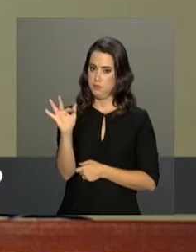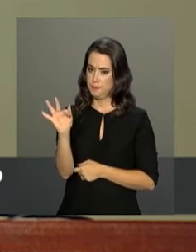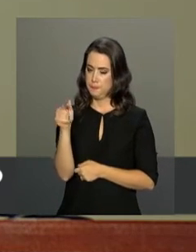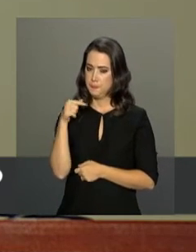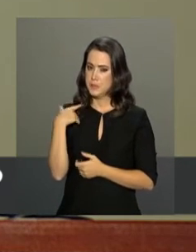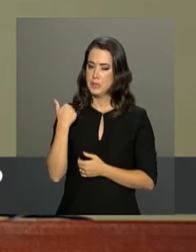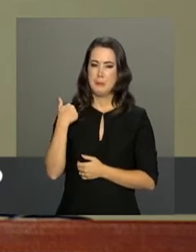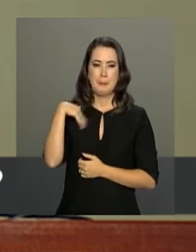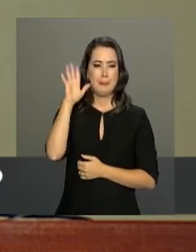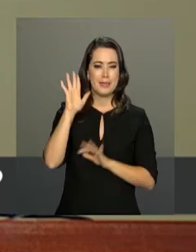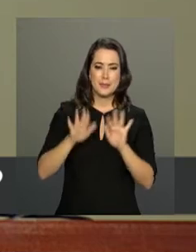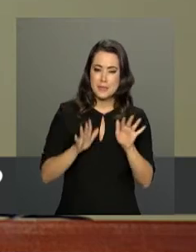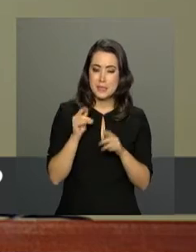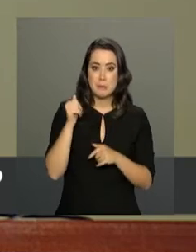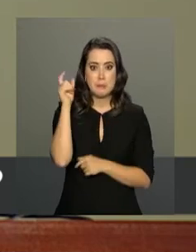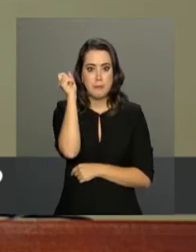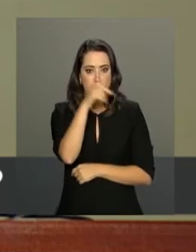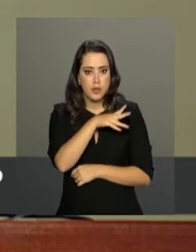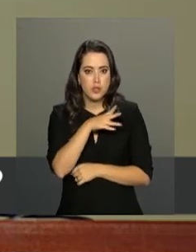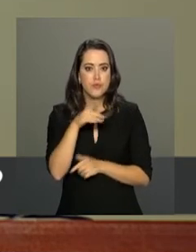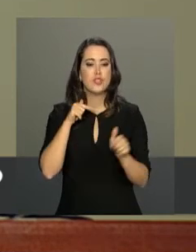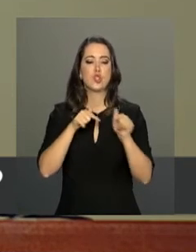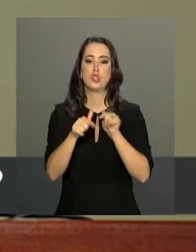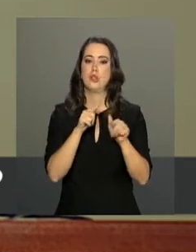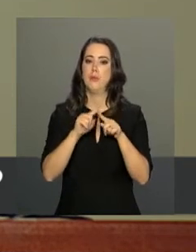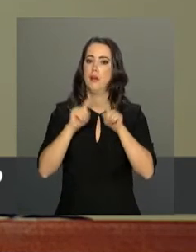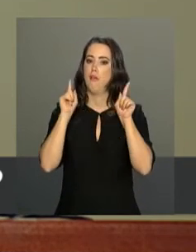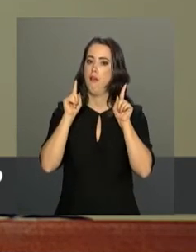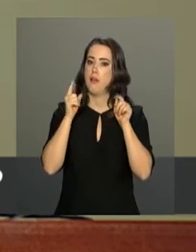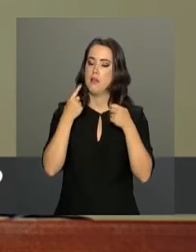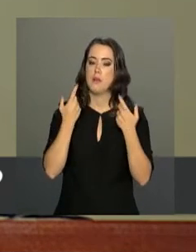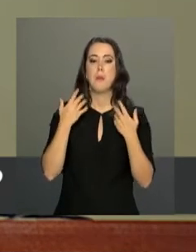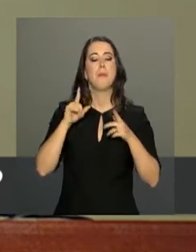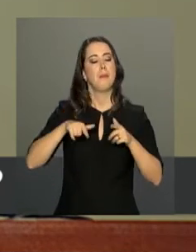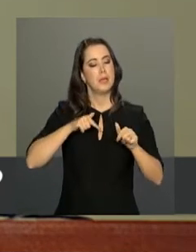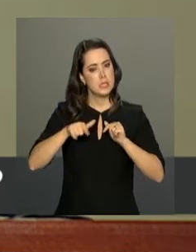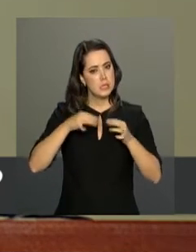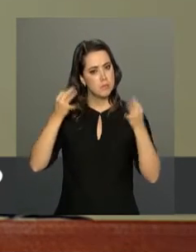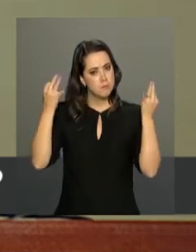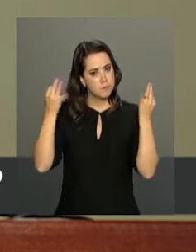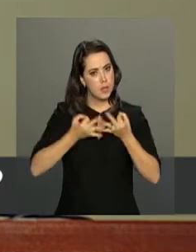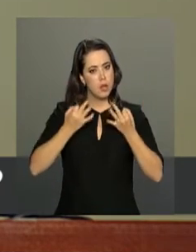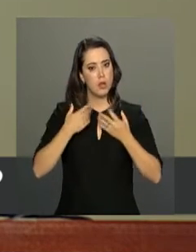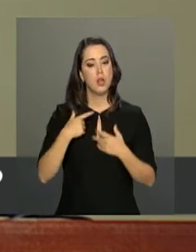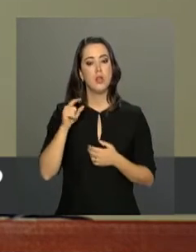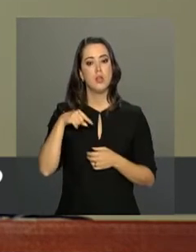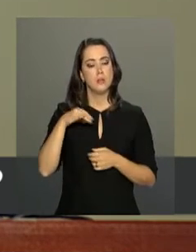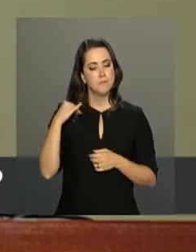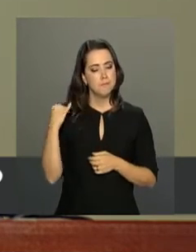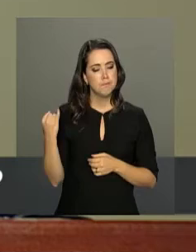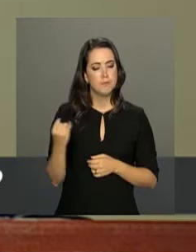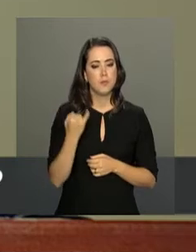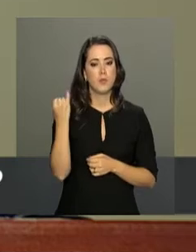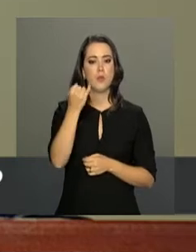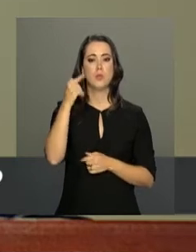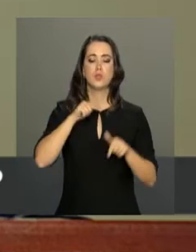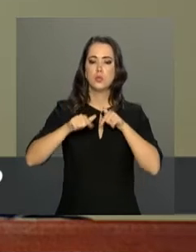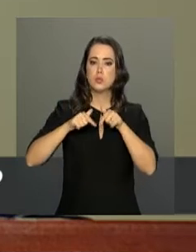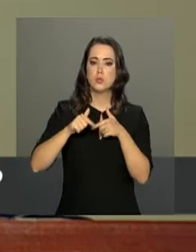mais complicadas mais difíceis mas exercitando com galhardia e sobranceiramente as suas